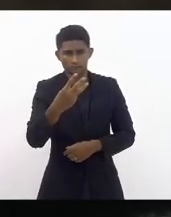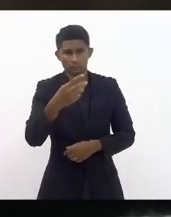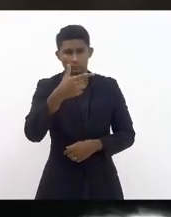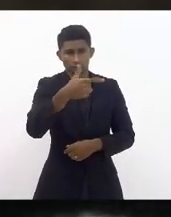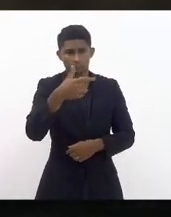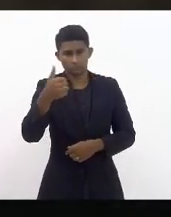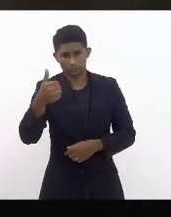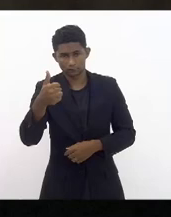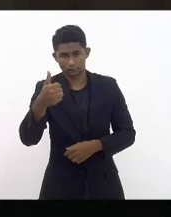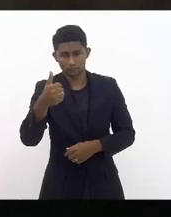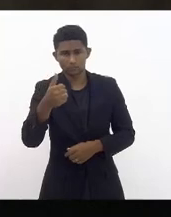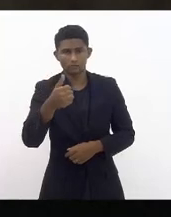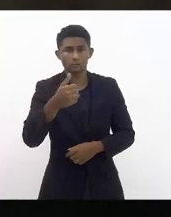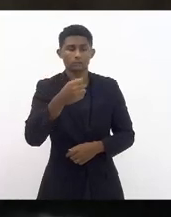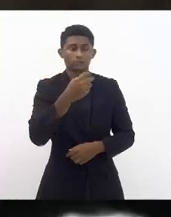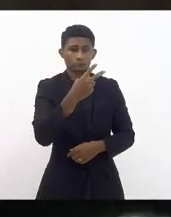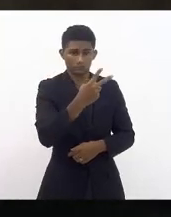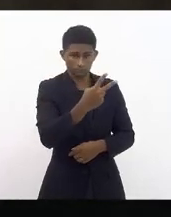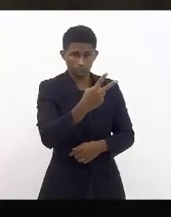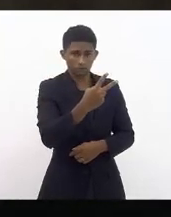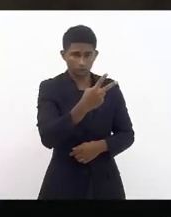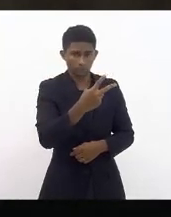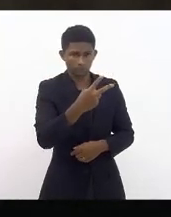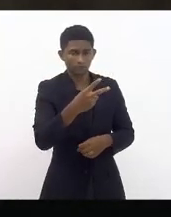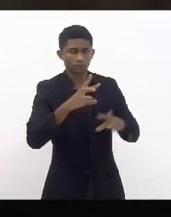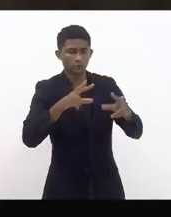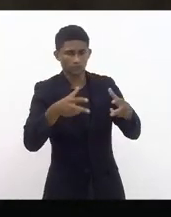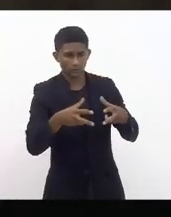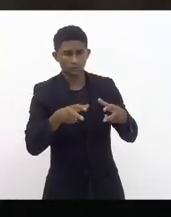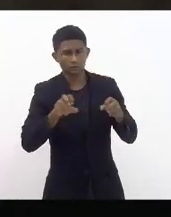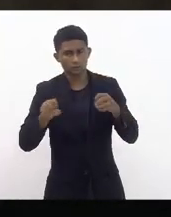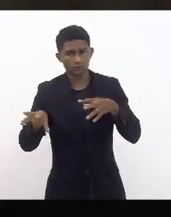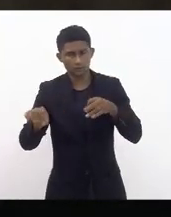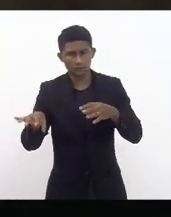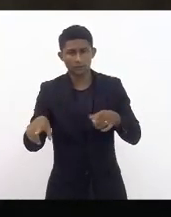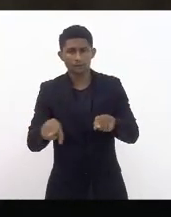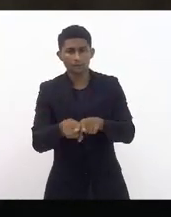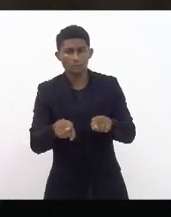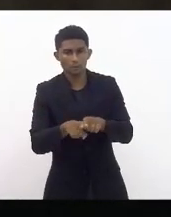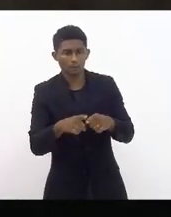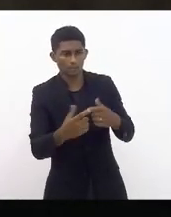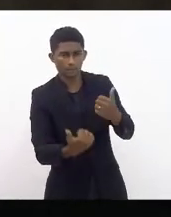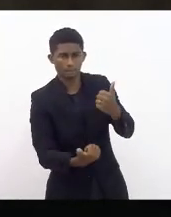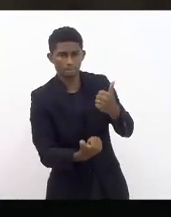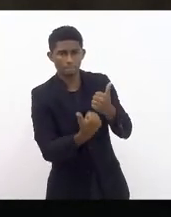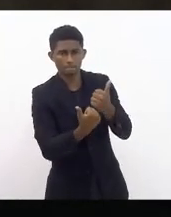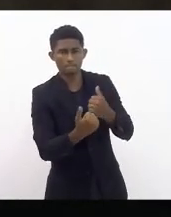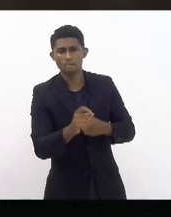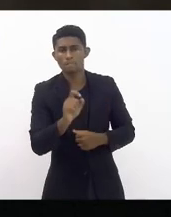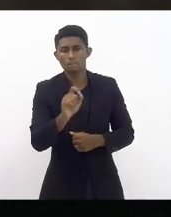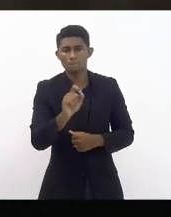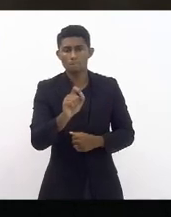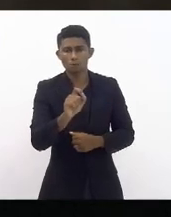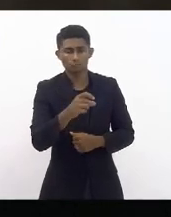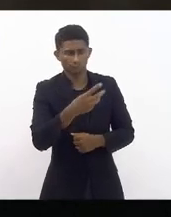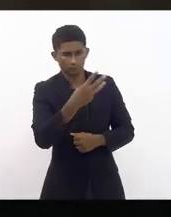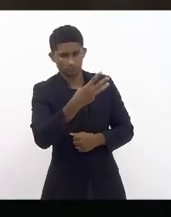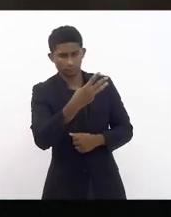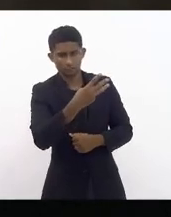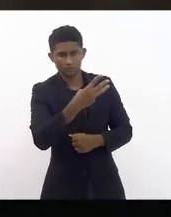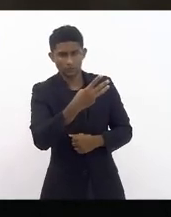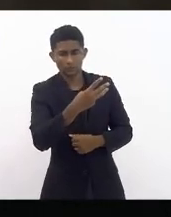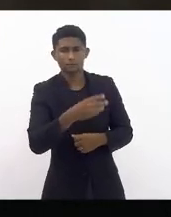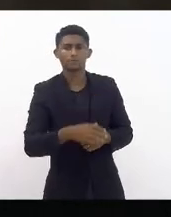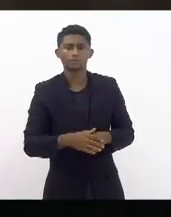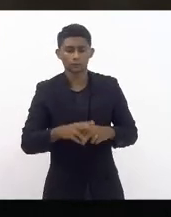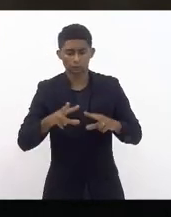2, 3, 21 e 2 da Comissão de Educação. Favorável com subemenda à emenda 3 da